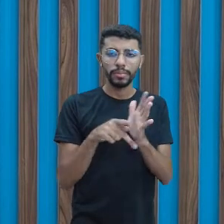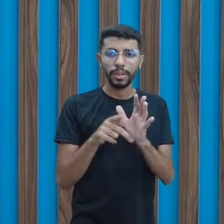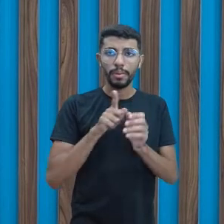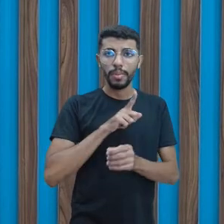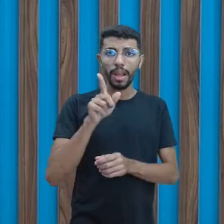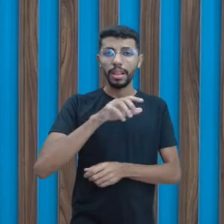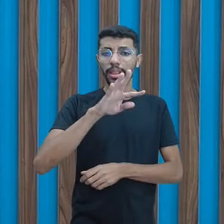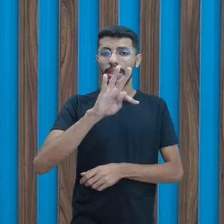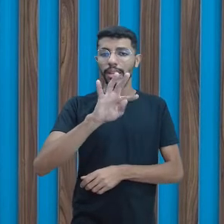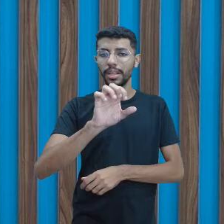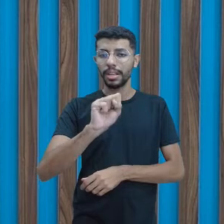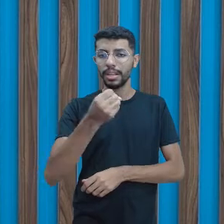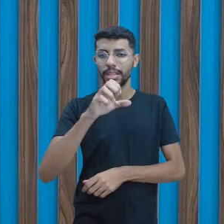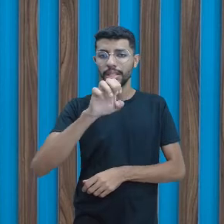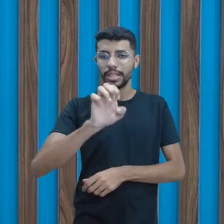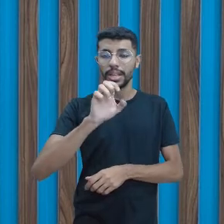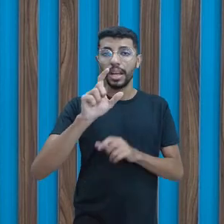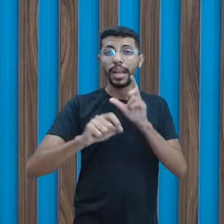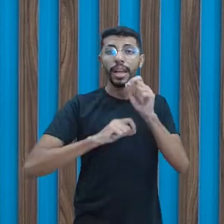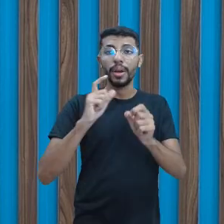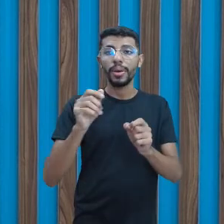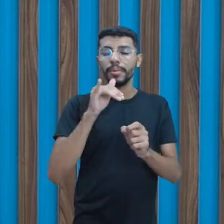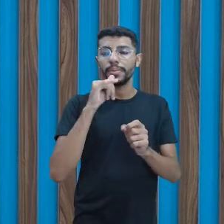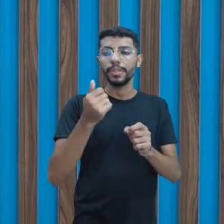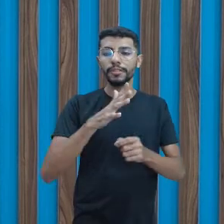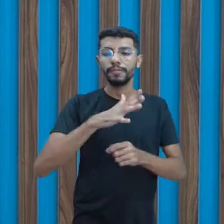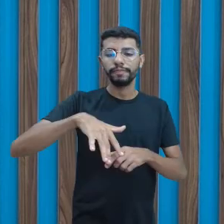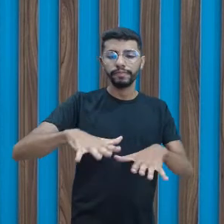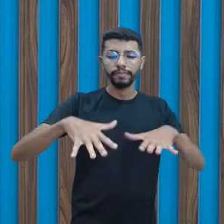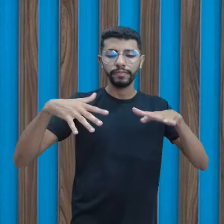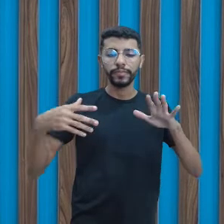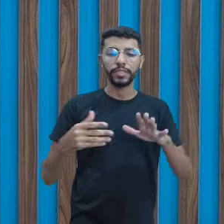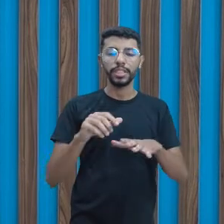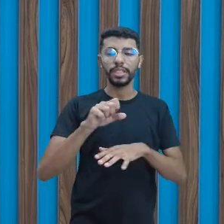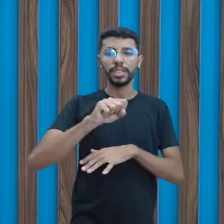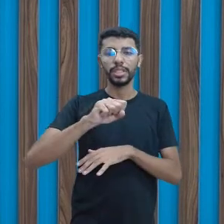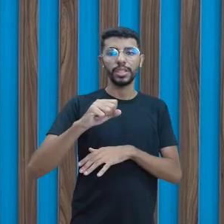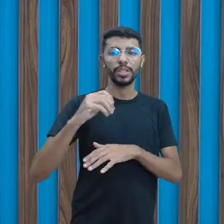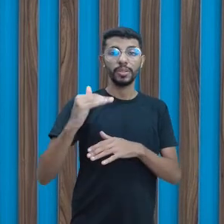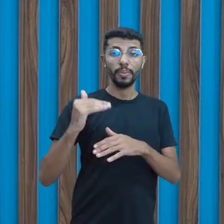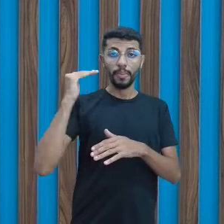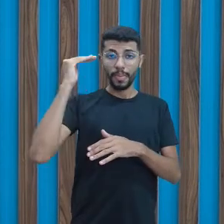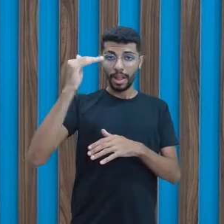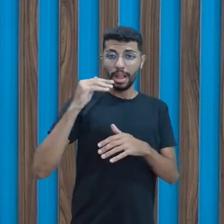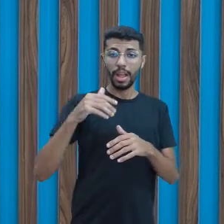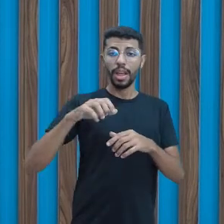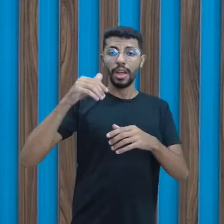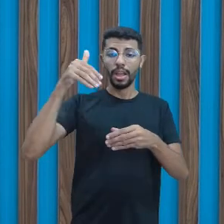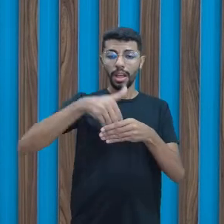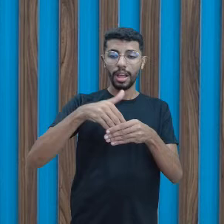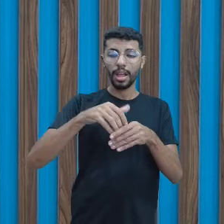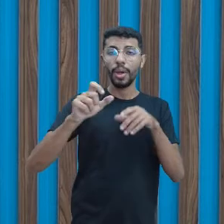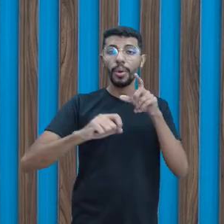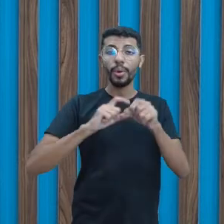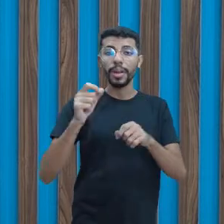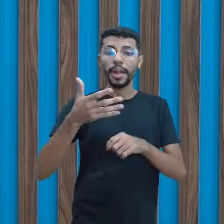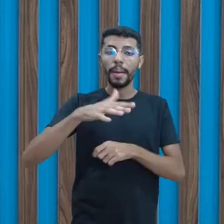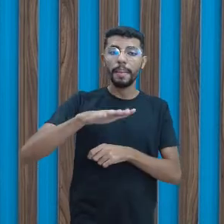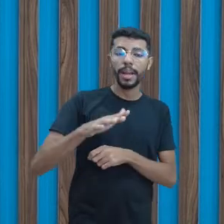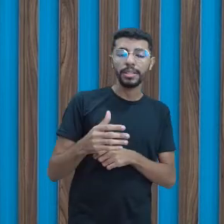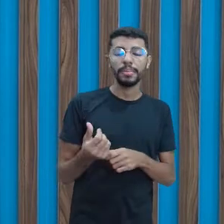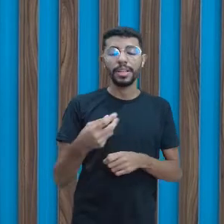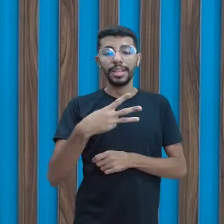por exemplo, que é o Tribunal Superior Eleitoral, algo em torno de 31 partidos políticos.